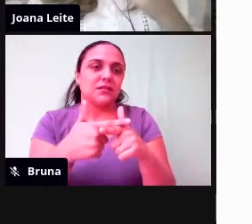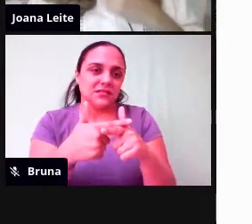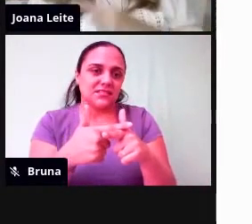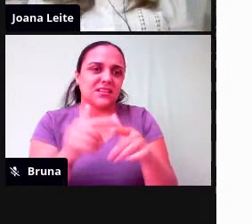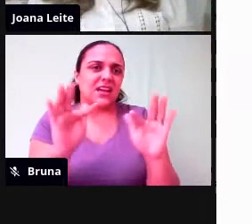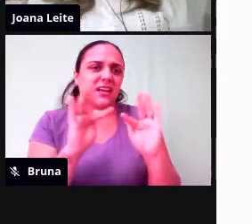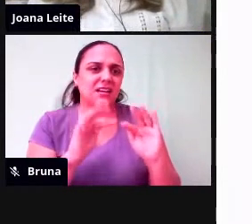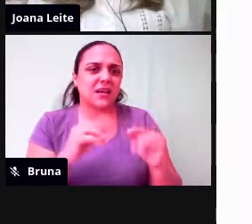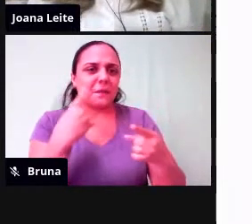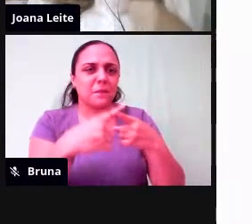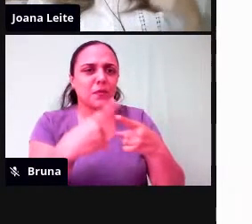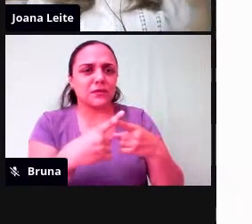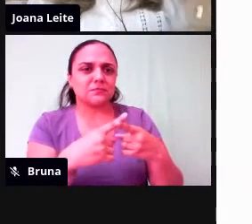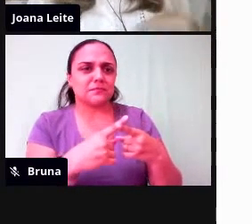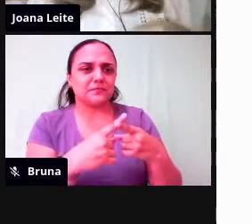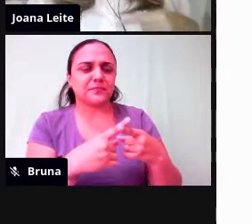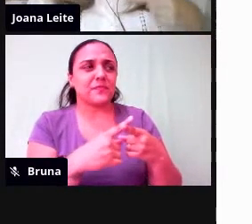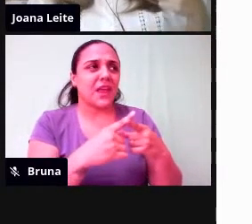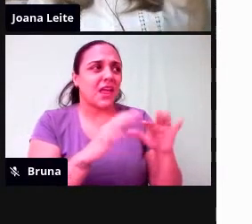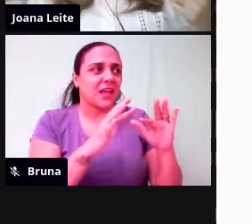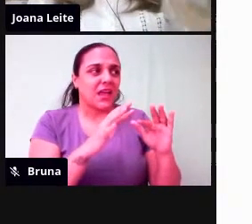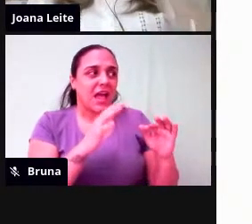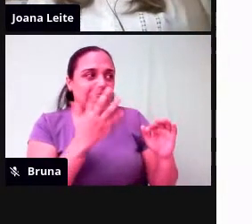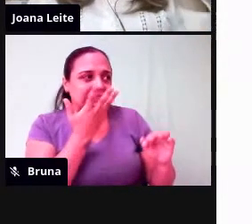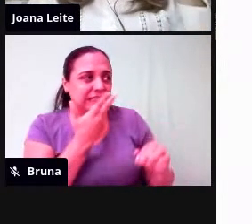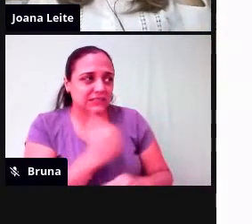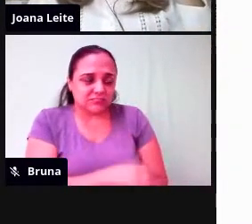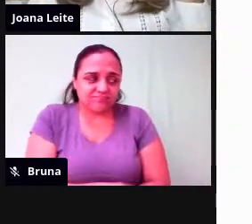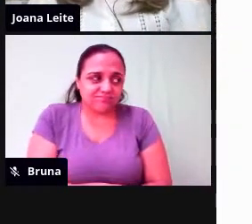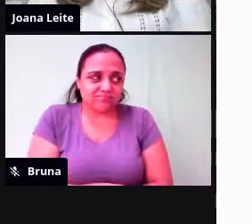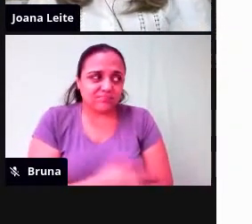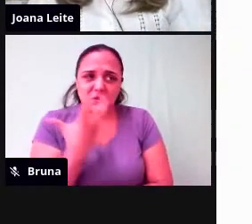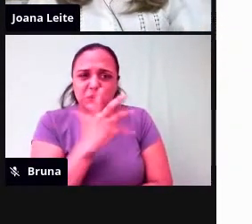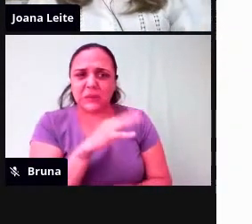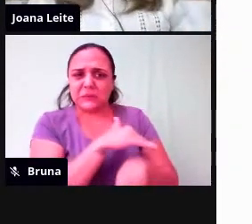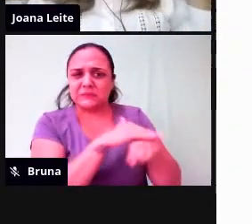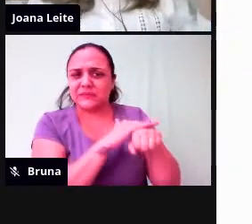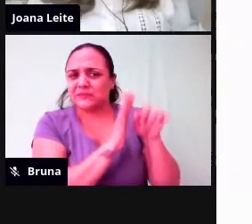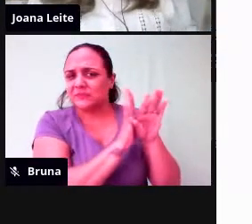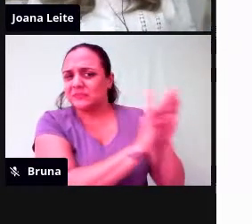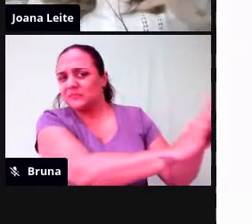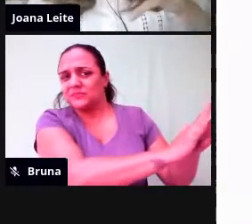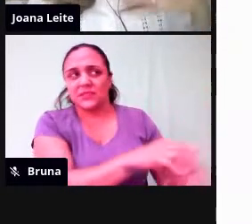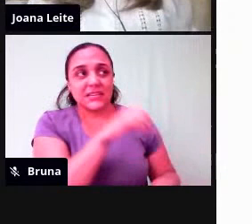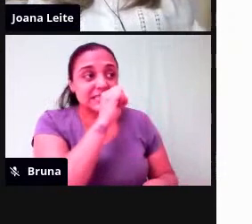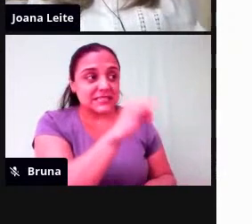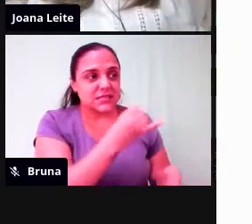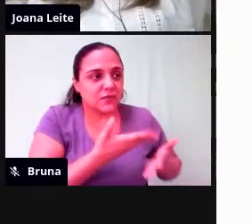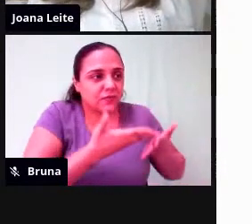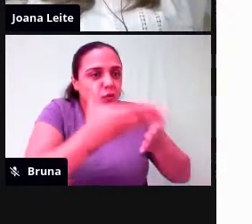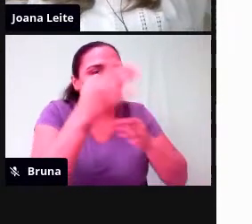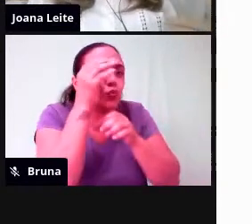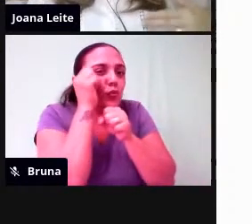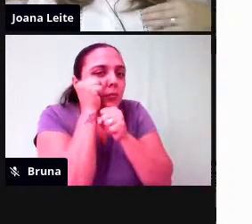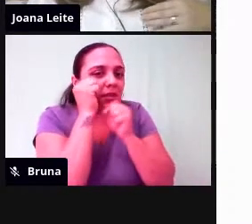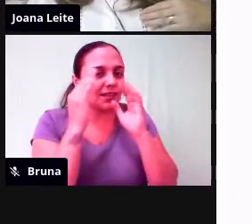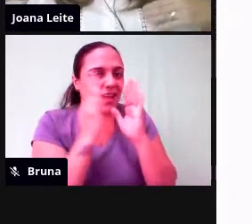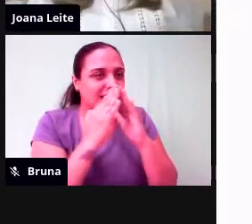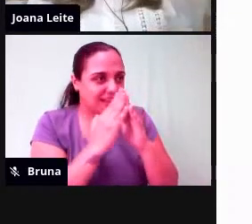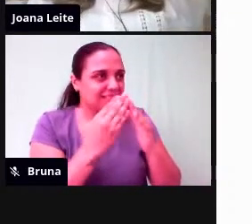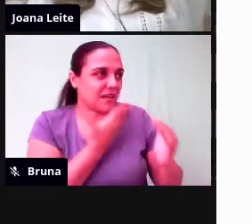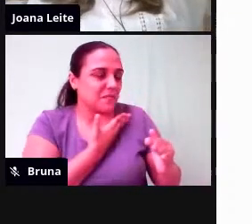para a criança interagir, difícil para a criança, por exemplo, imagine essa criança maiorzinha vai dormir na casa de um coleguinha ou vai para alguma